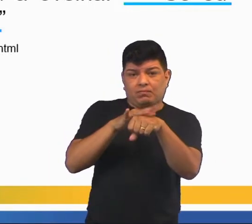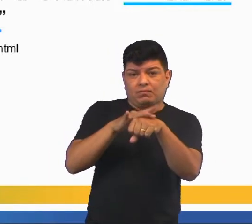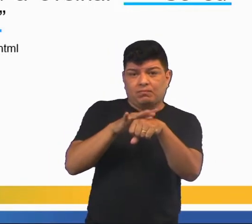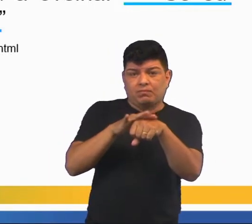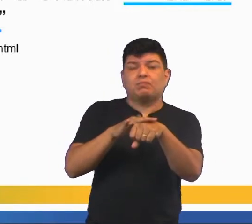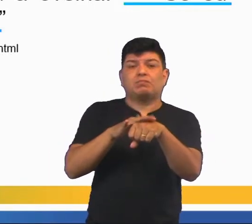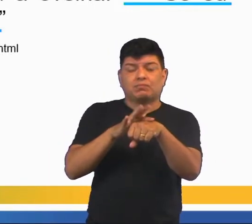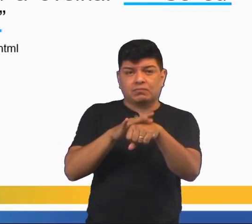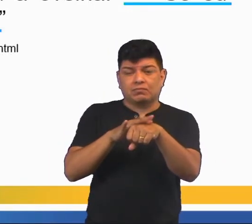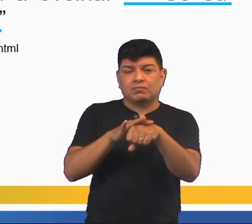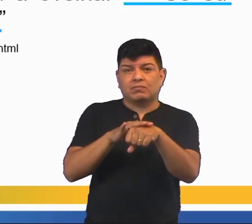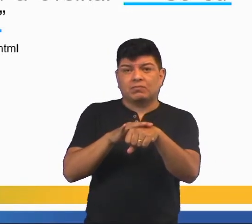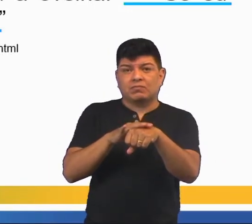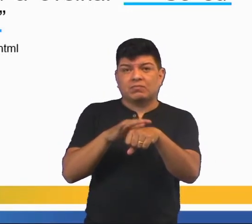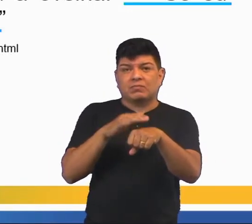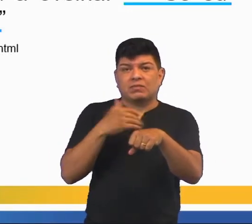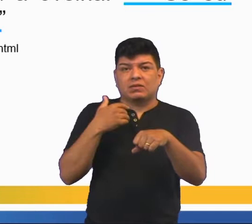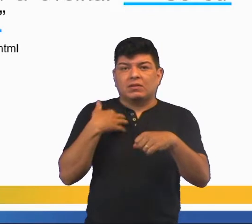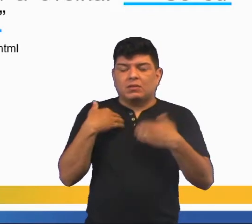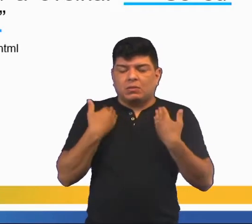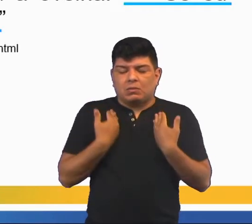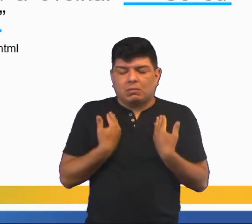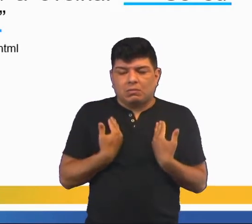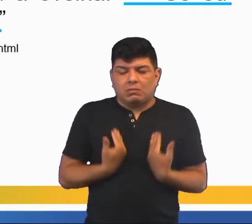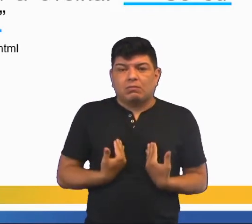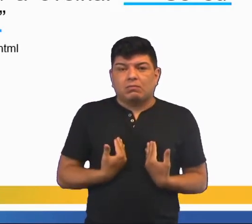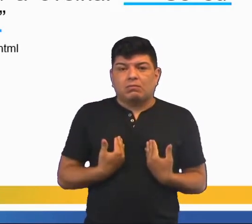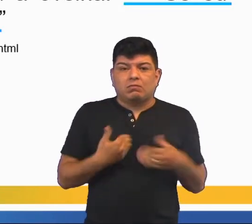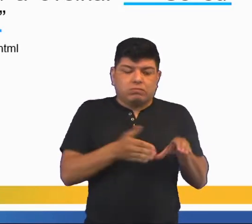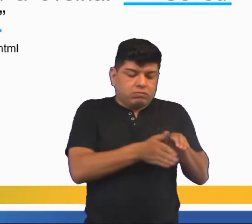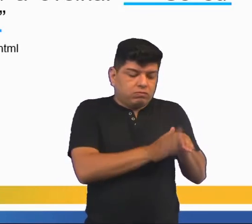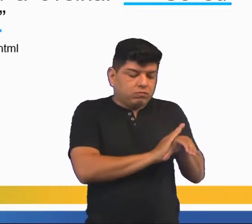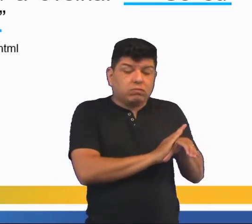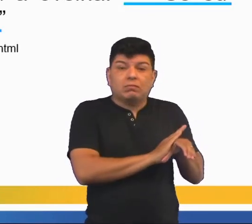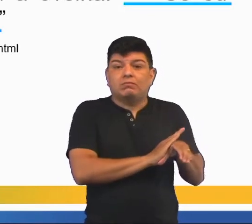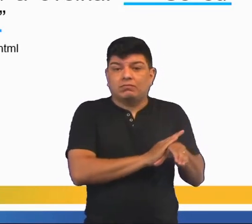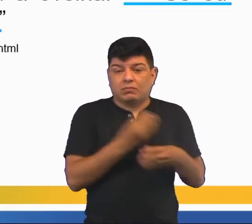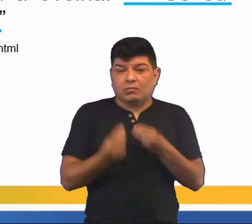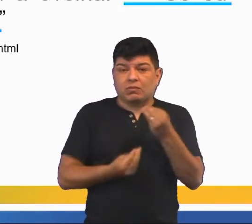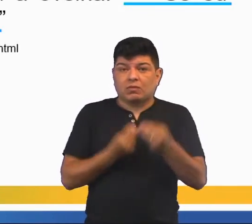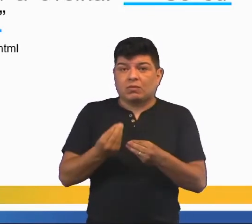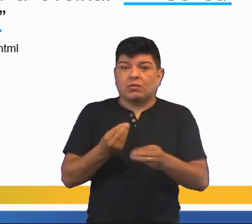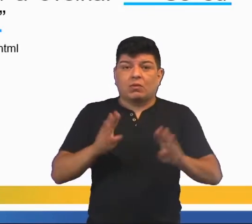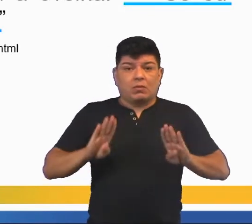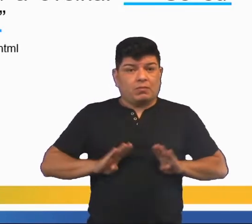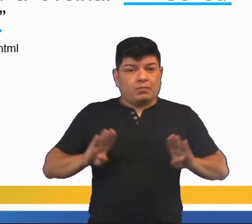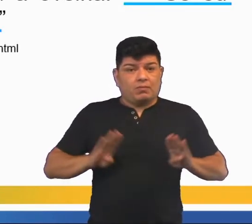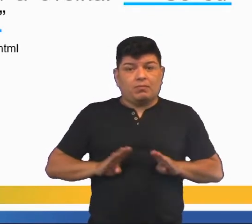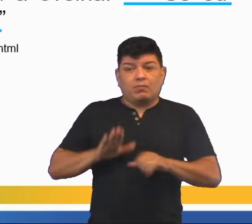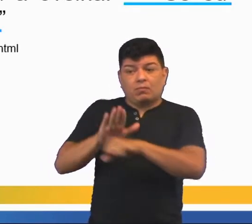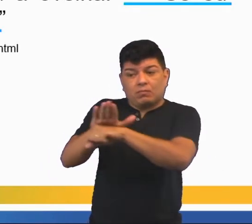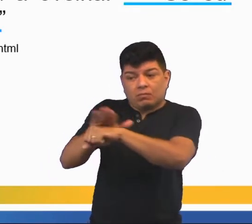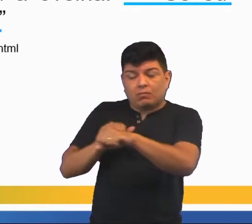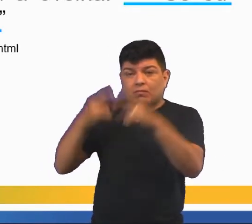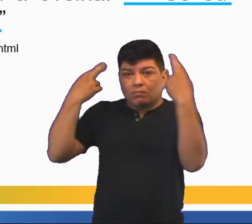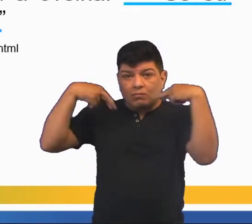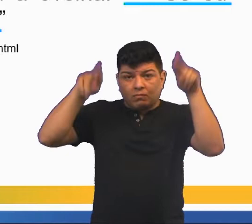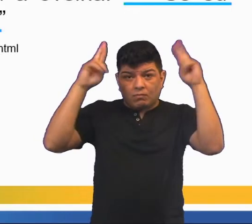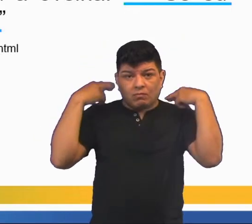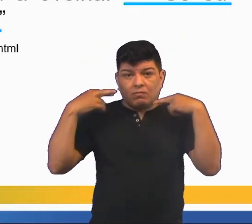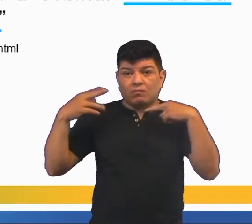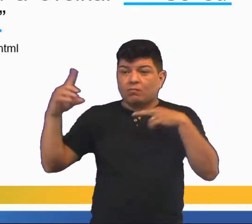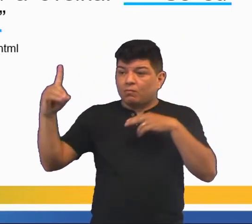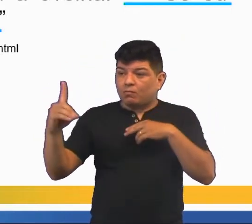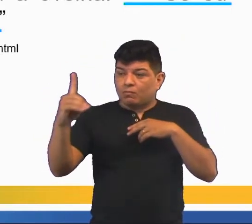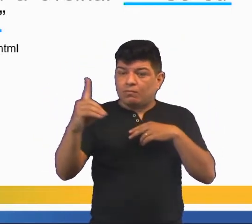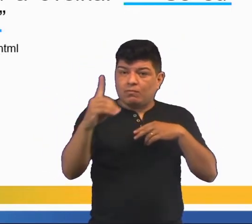e bastante alquebrado em sua toca. Como estava com fome, ele chamou uma ovelha que